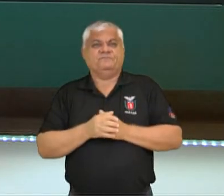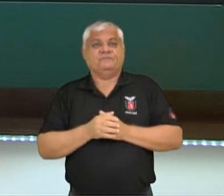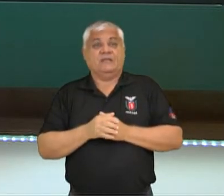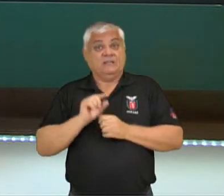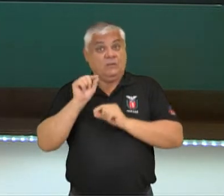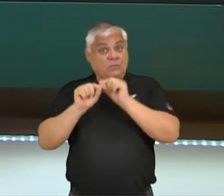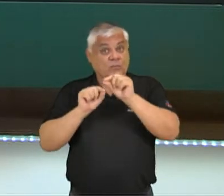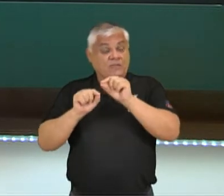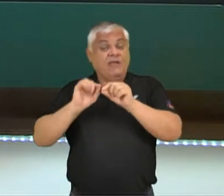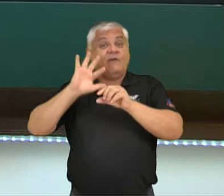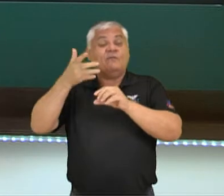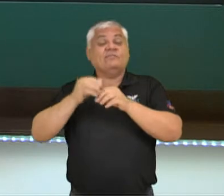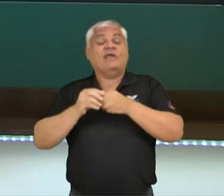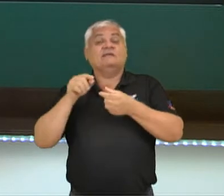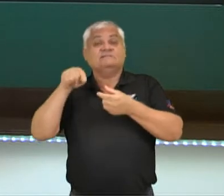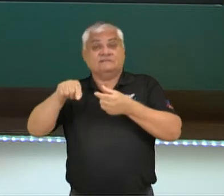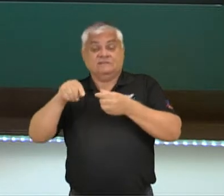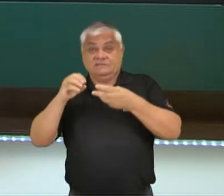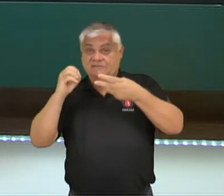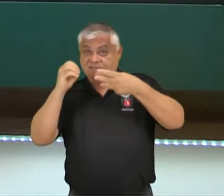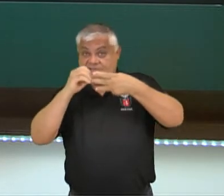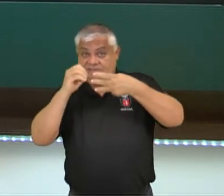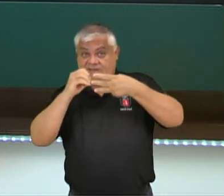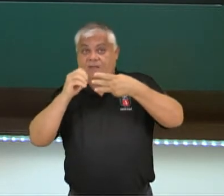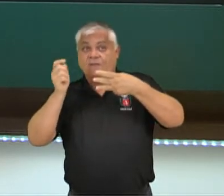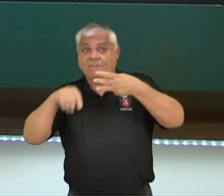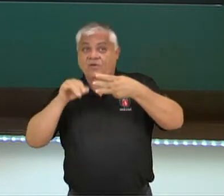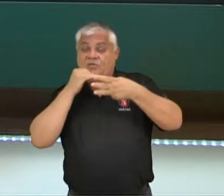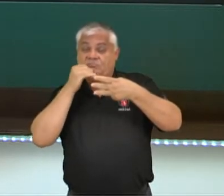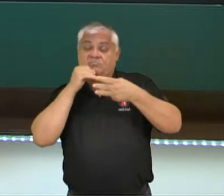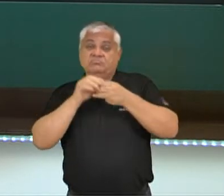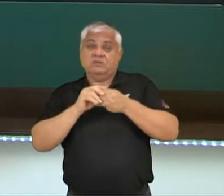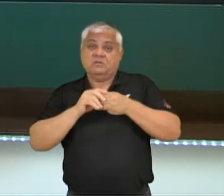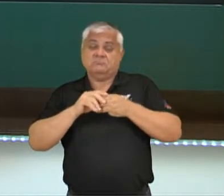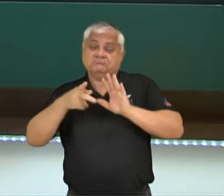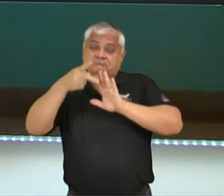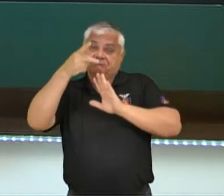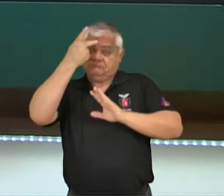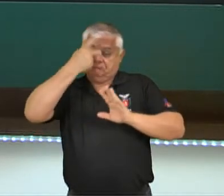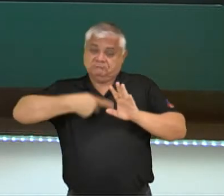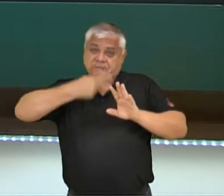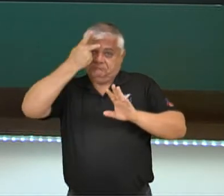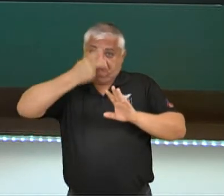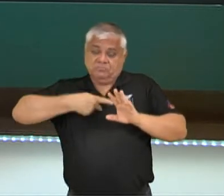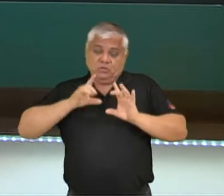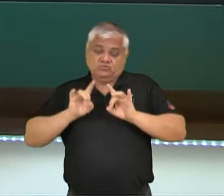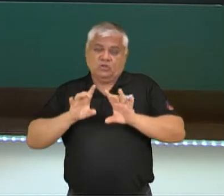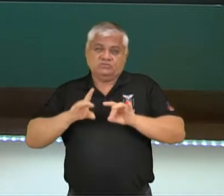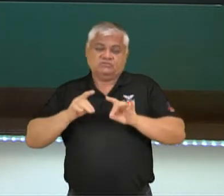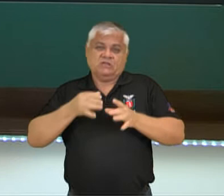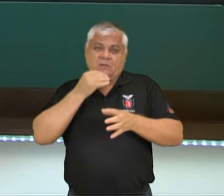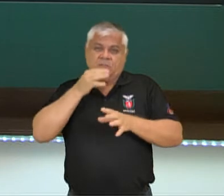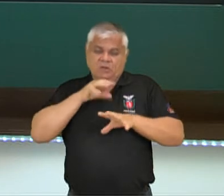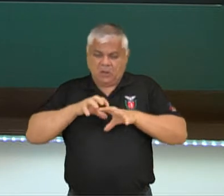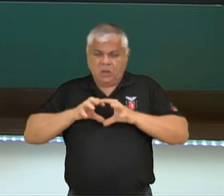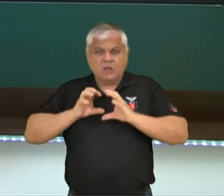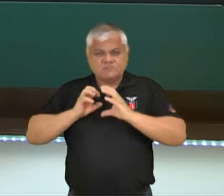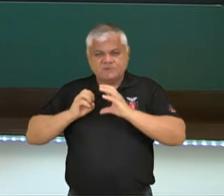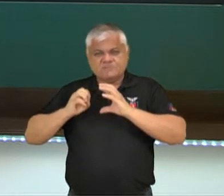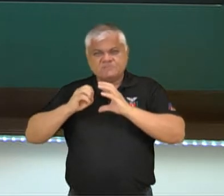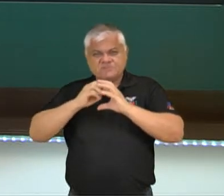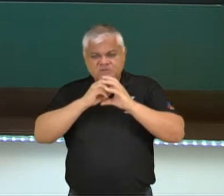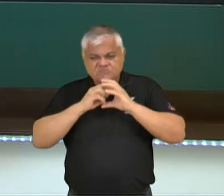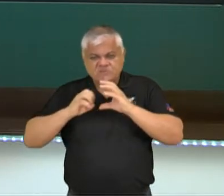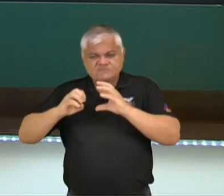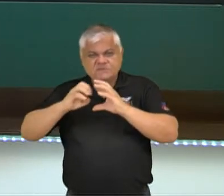Essa digestão ela pode ser autofágica, que é quando ele digere, né, os componentes que já estão dentro da